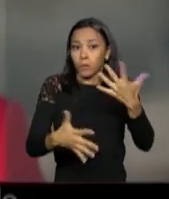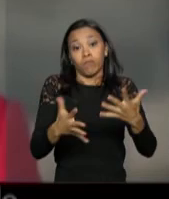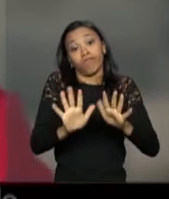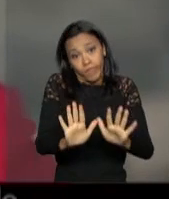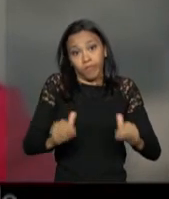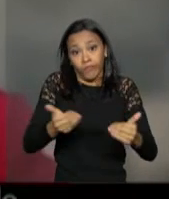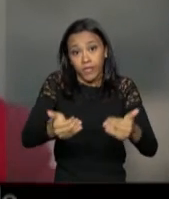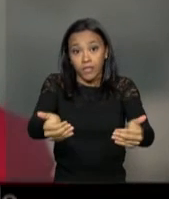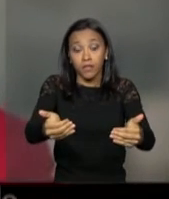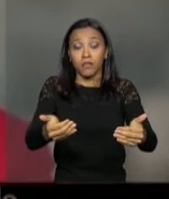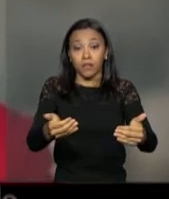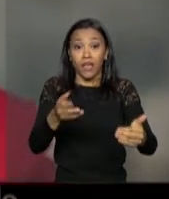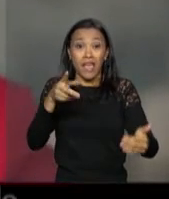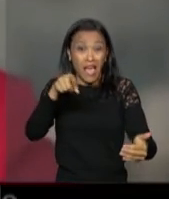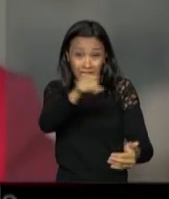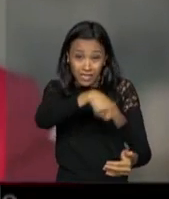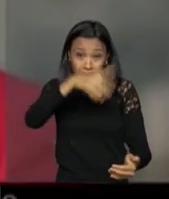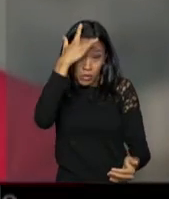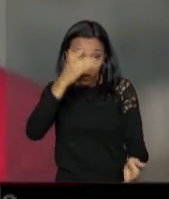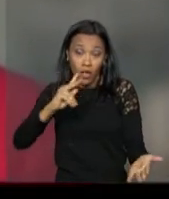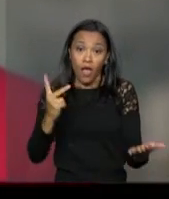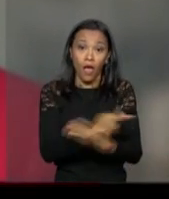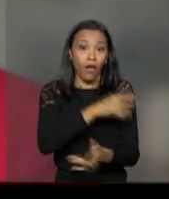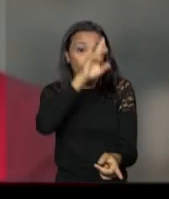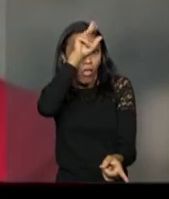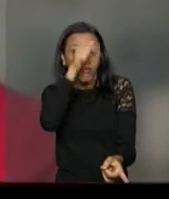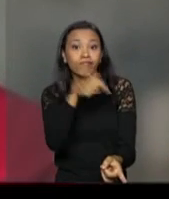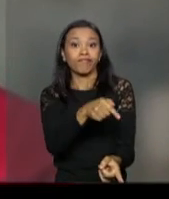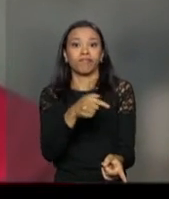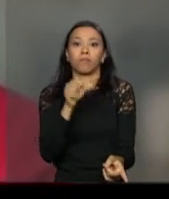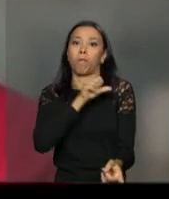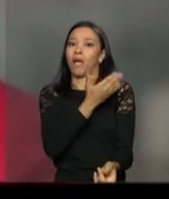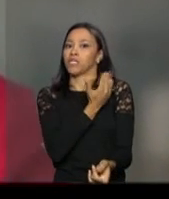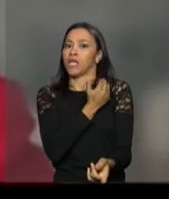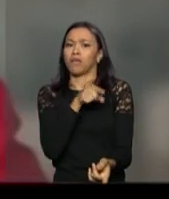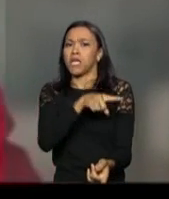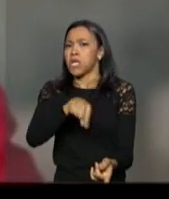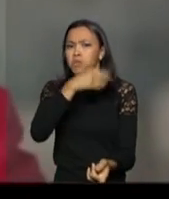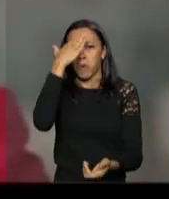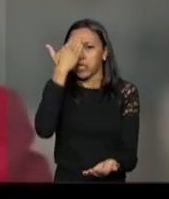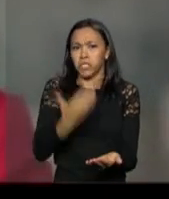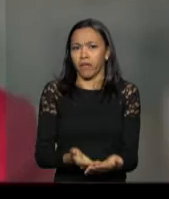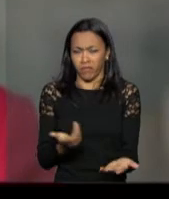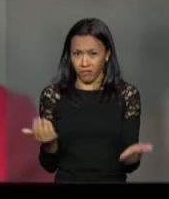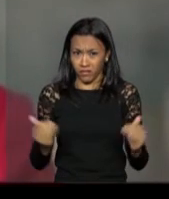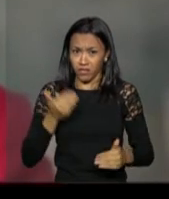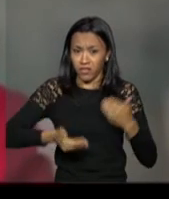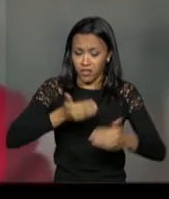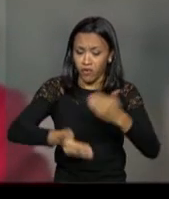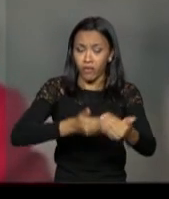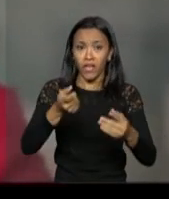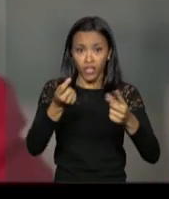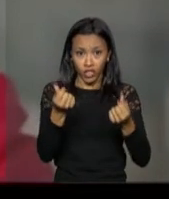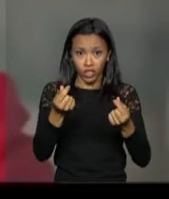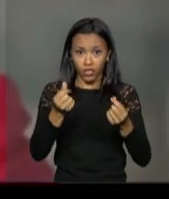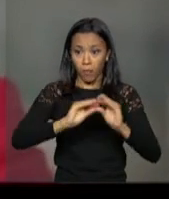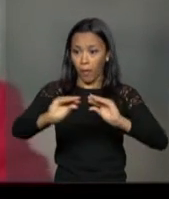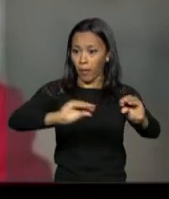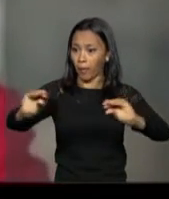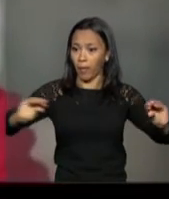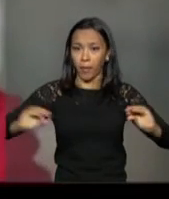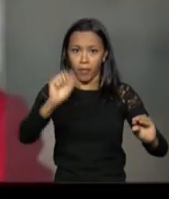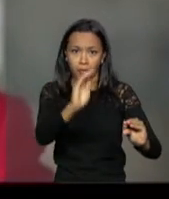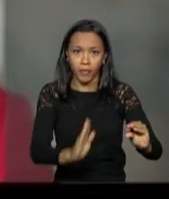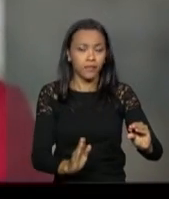podemos ver como erraram feio no passado os que não acreditavam que era possível crescer e distribuir renda. Os que